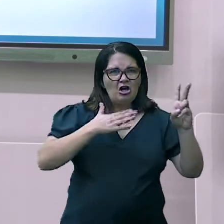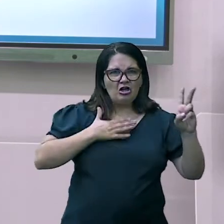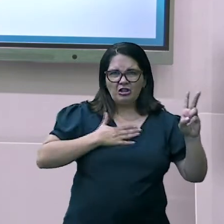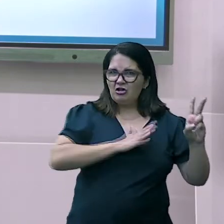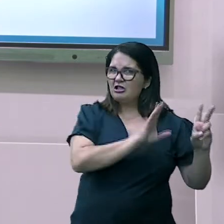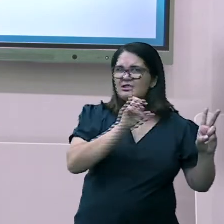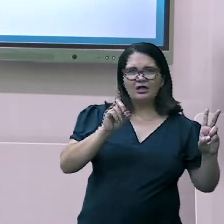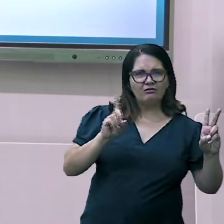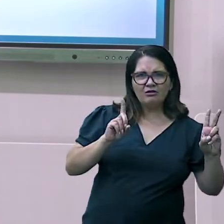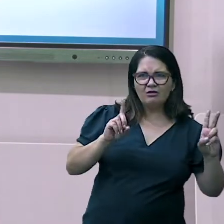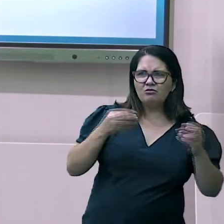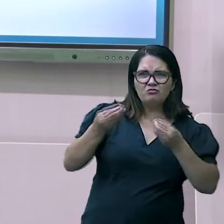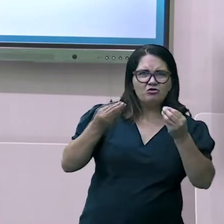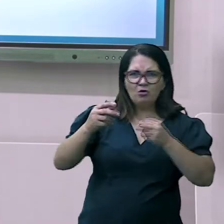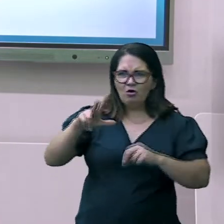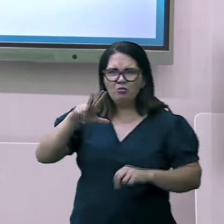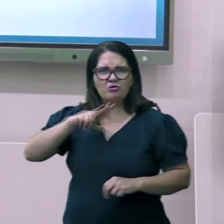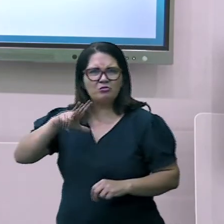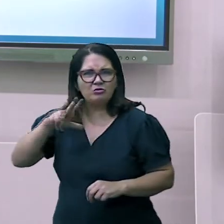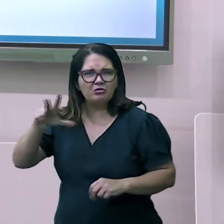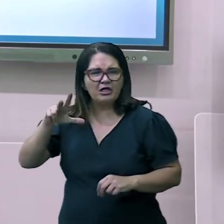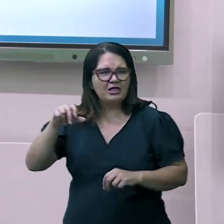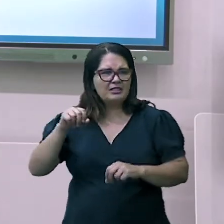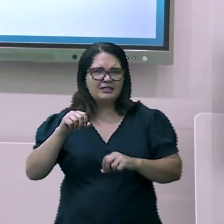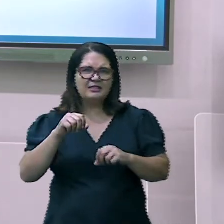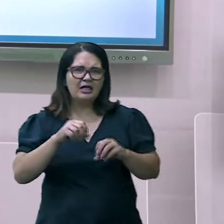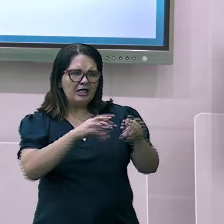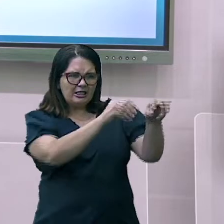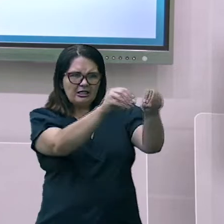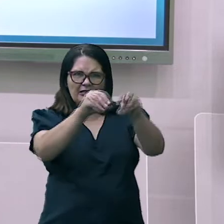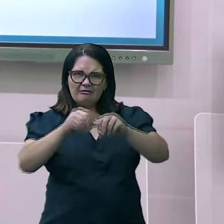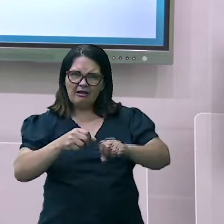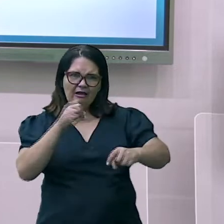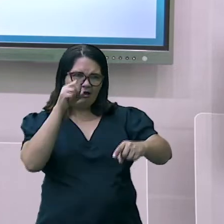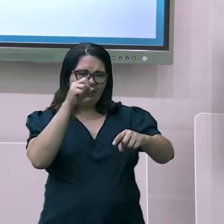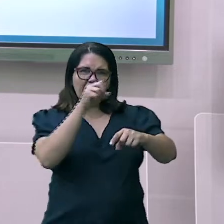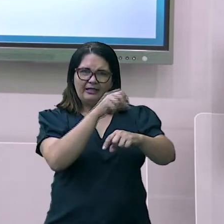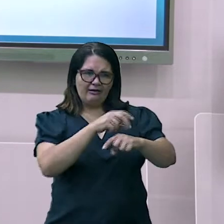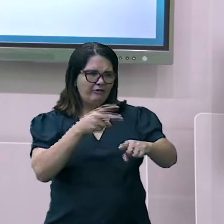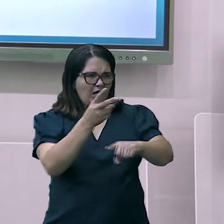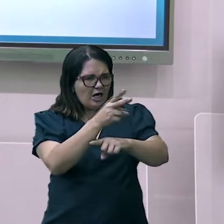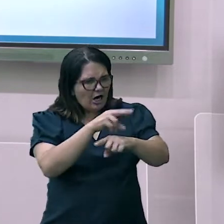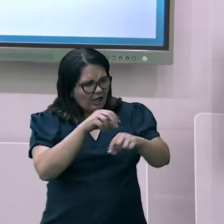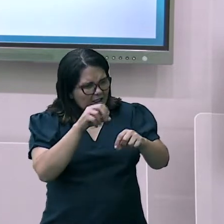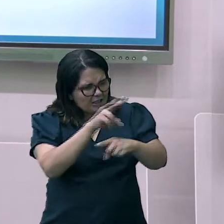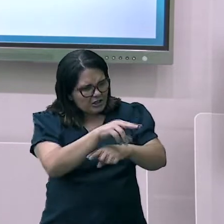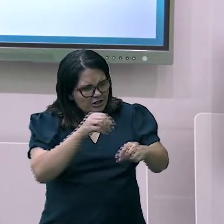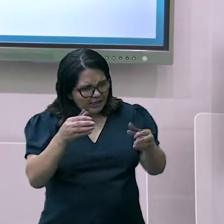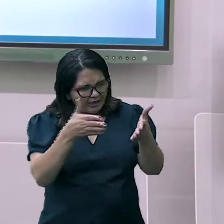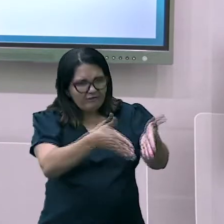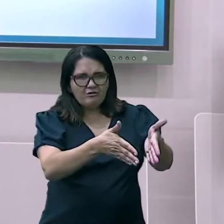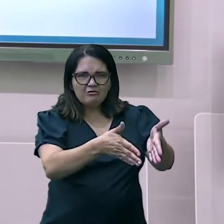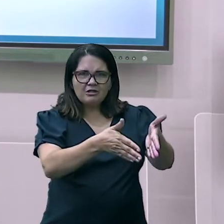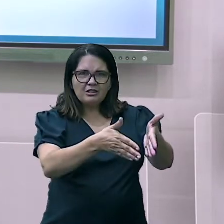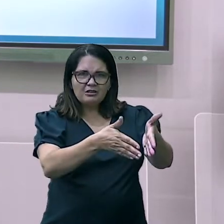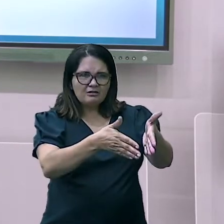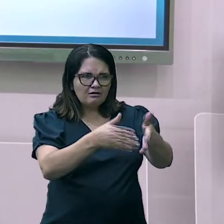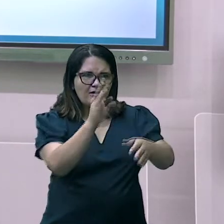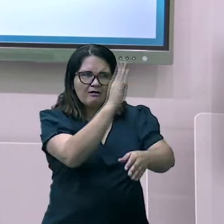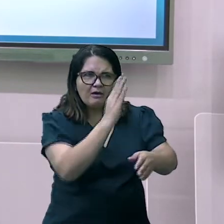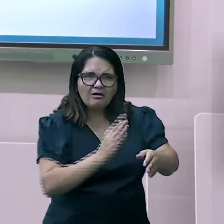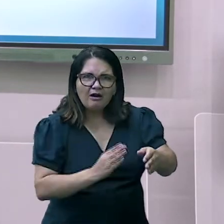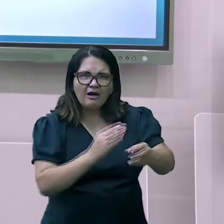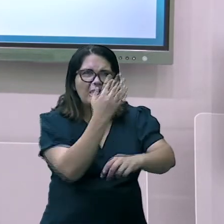tornaram-se cada vez mais frequentes. À medida que os colonizadores avançavam no território